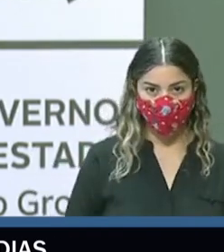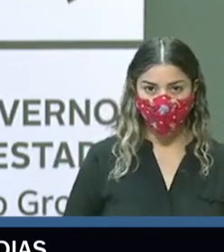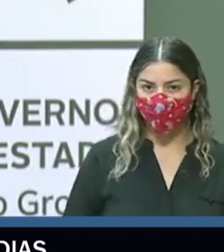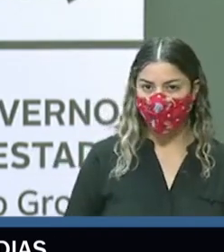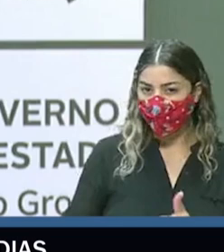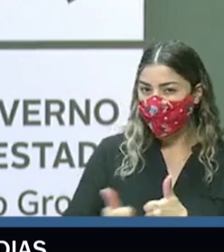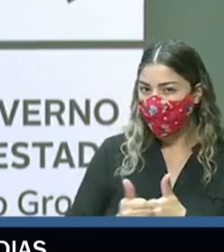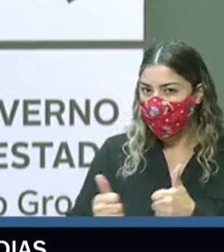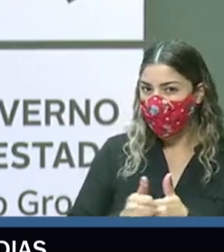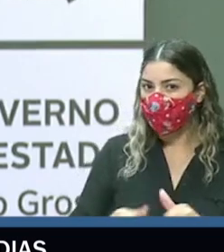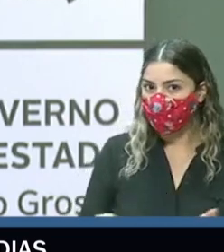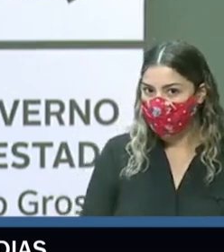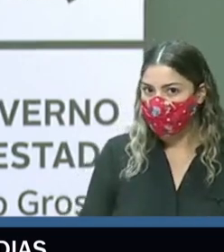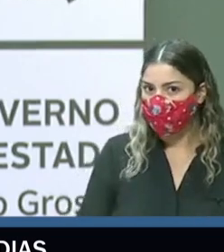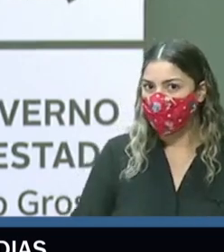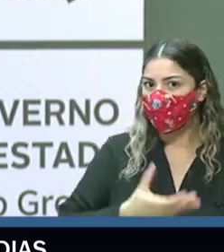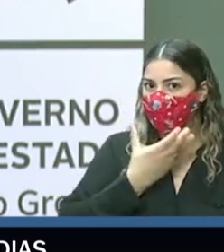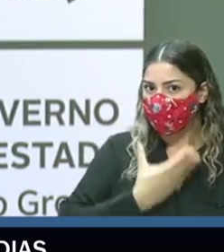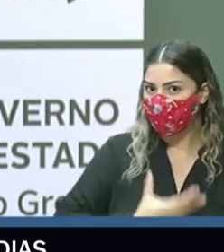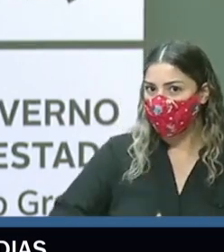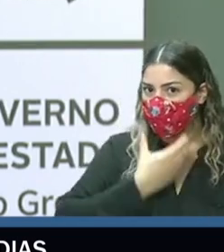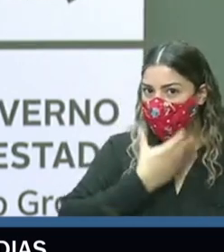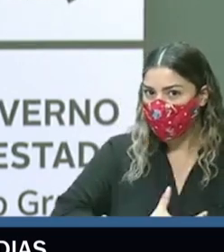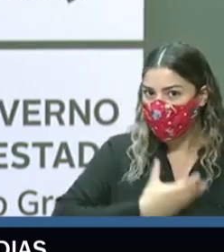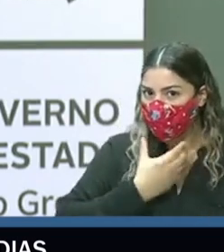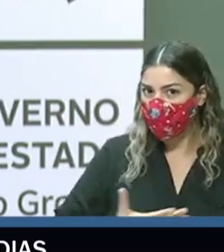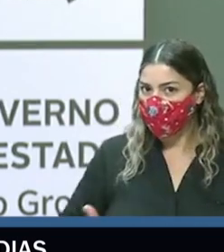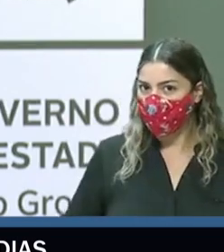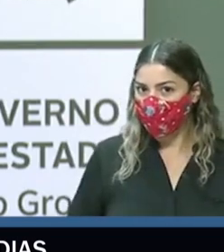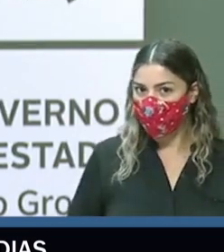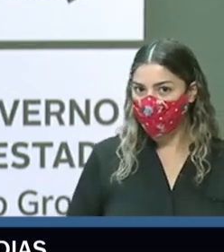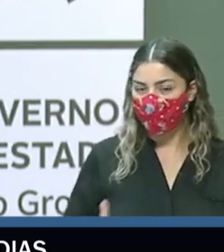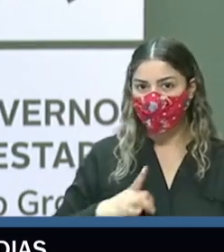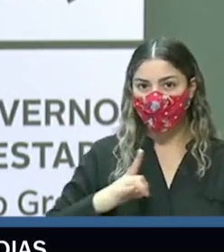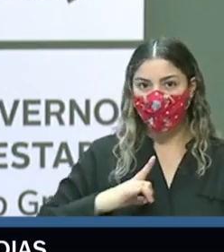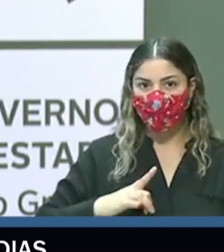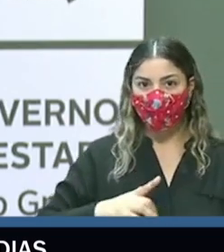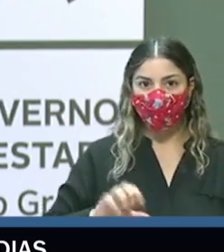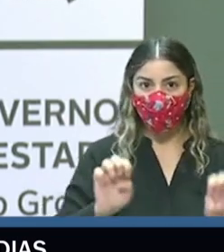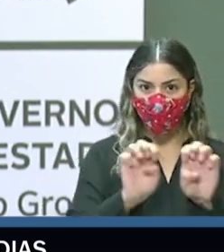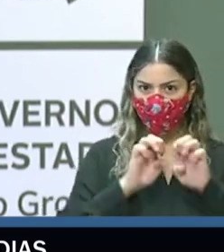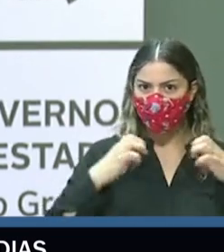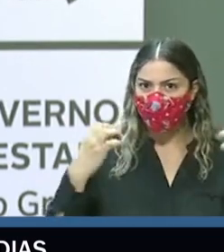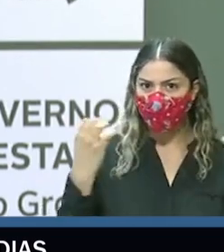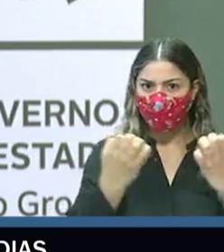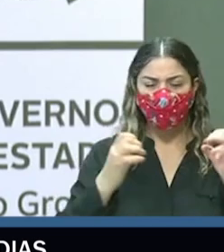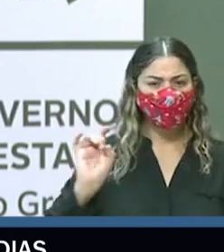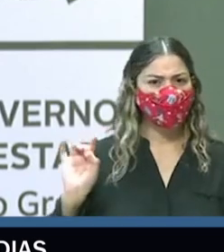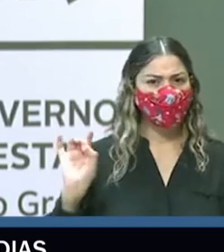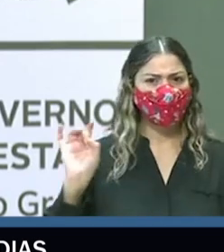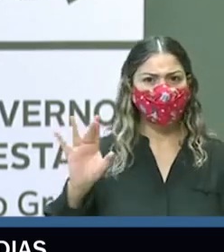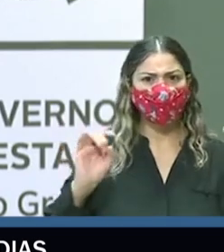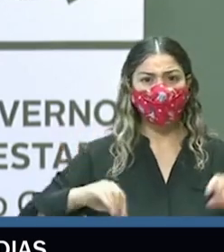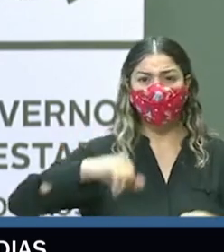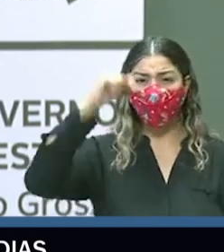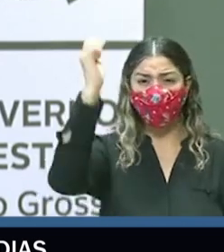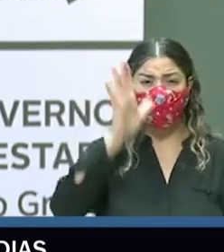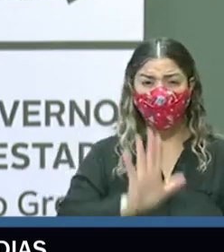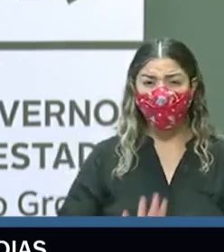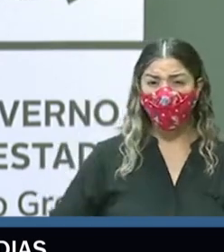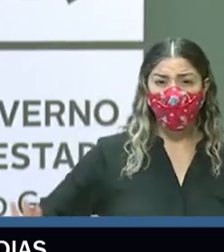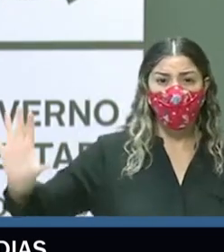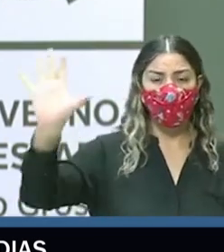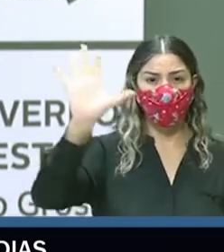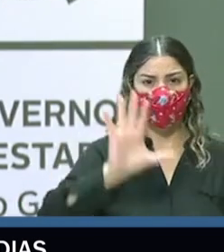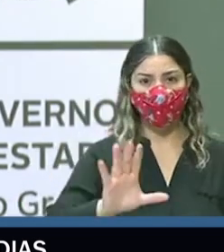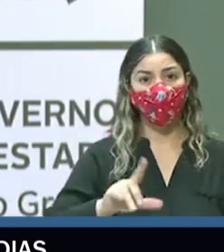está já à vista, né? Já é o nosso próximo grande evento que nós teremos em todo o Brasil. Então nós